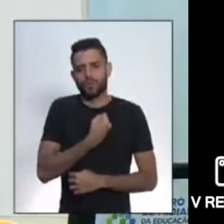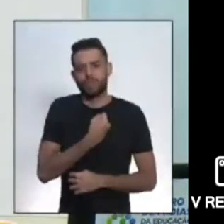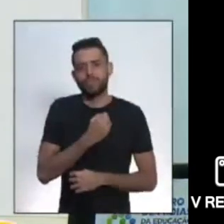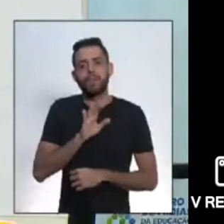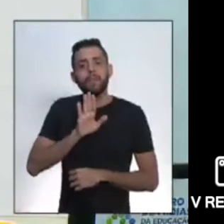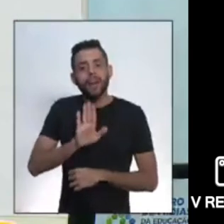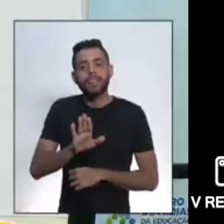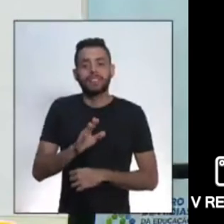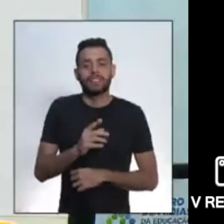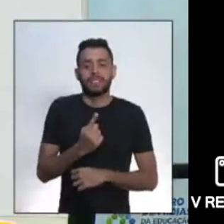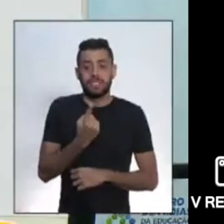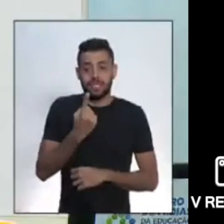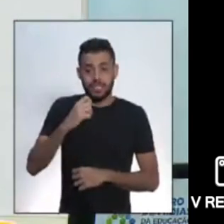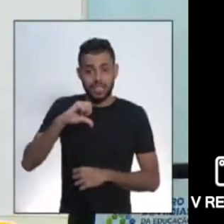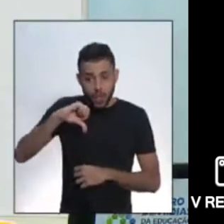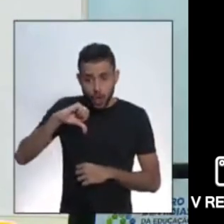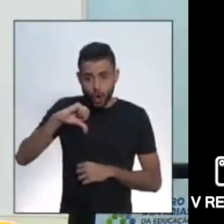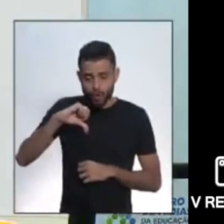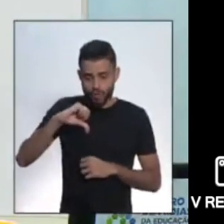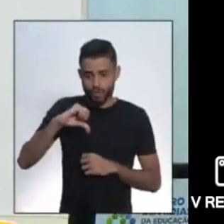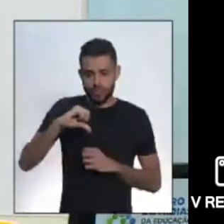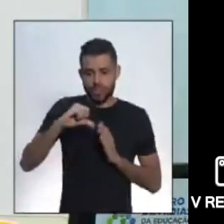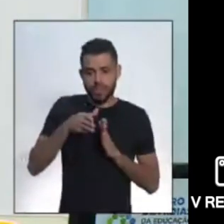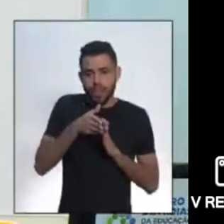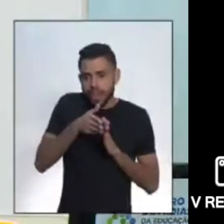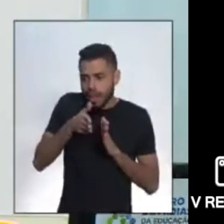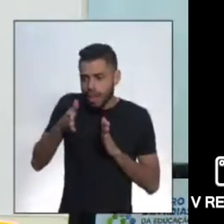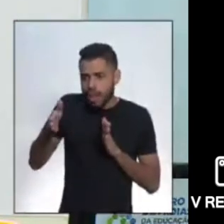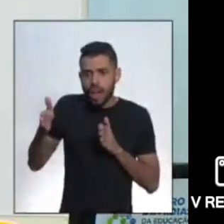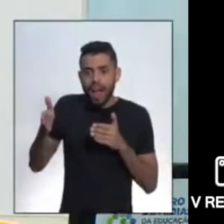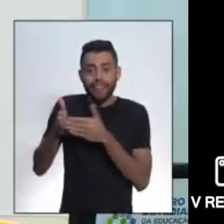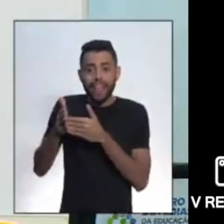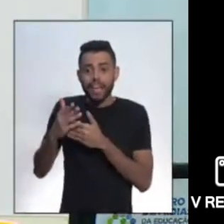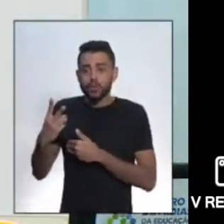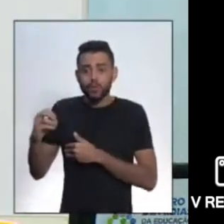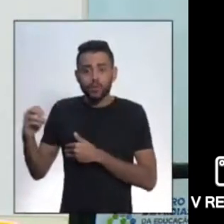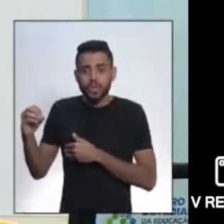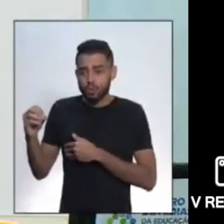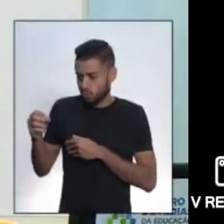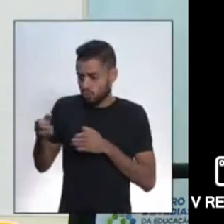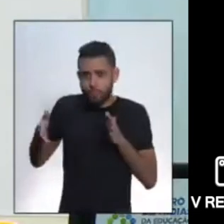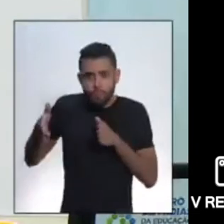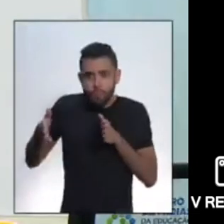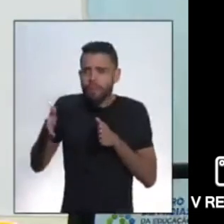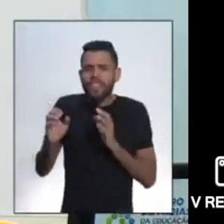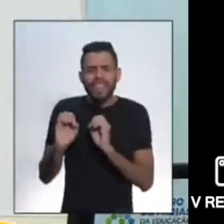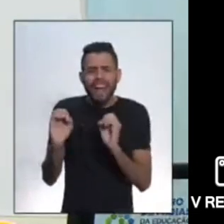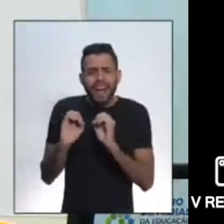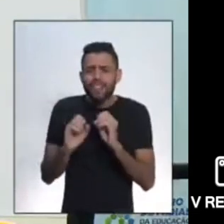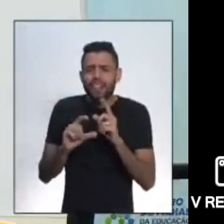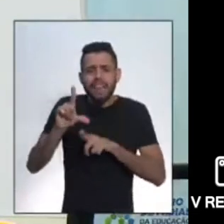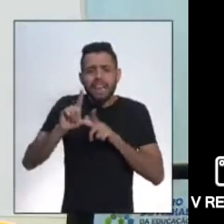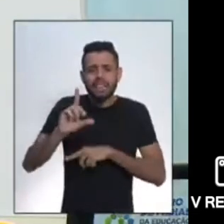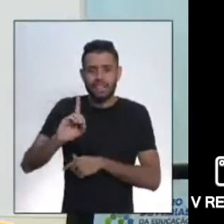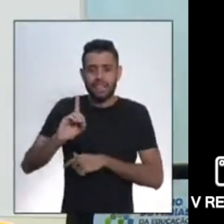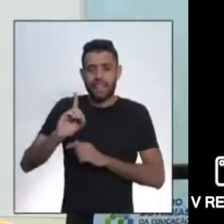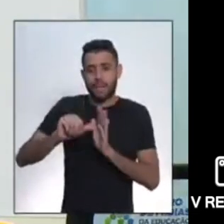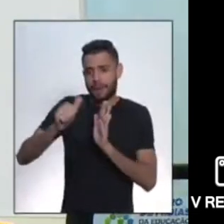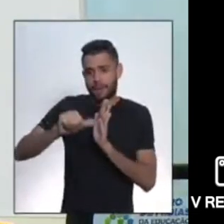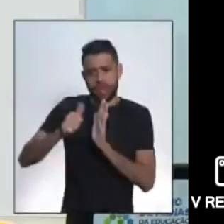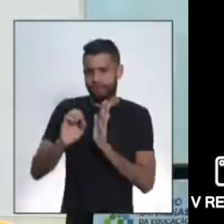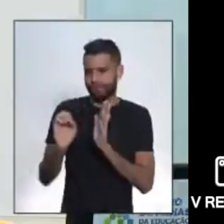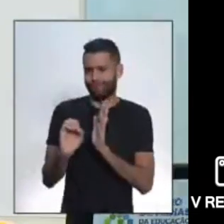de 19, não tem nenhum outro com a letra D até o 200. Incrível, né? Se vocês identificarem, como